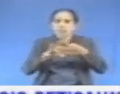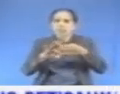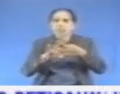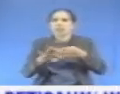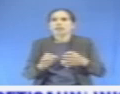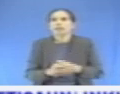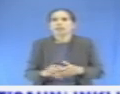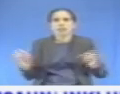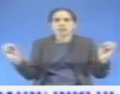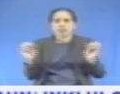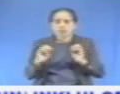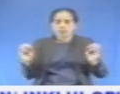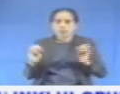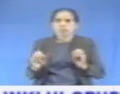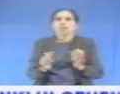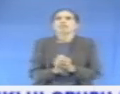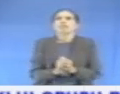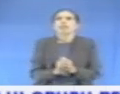Lá é a manifestação,